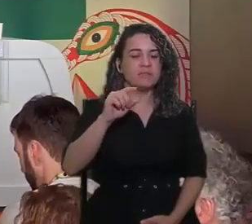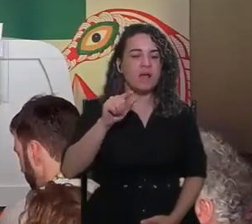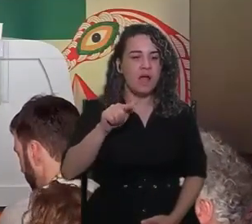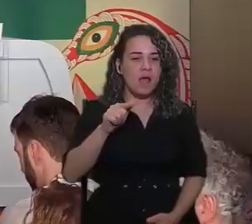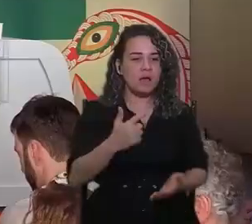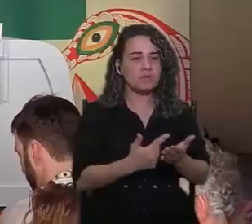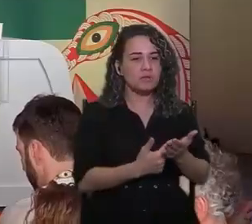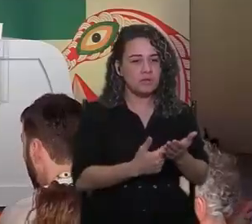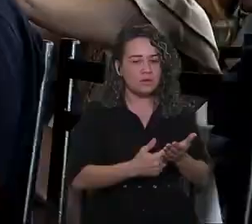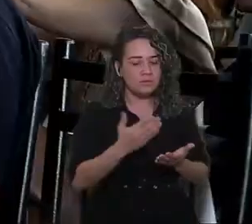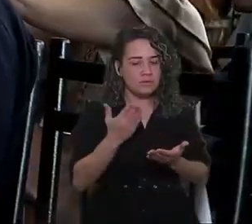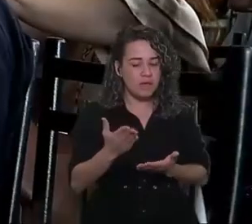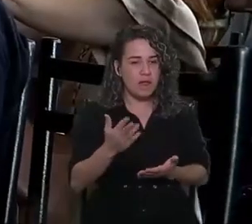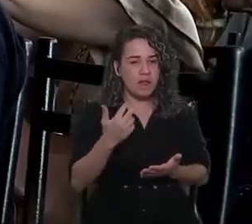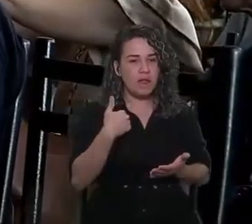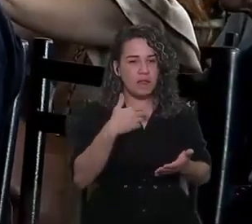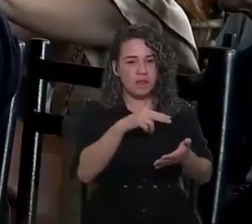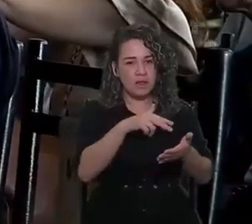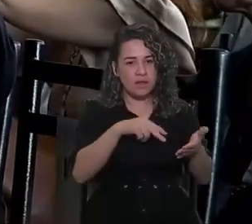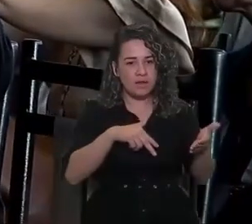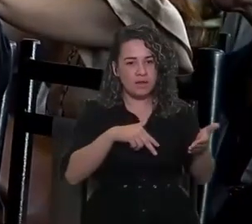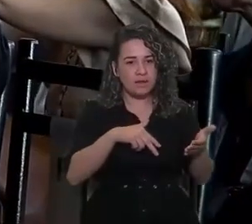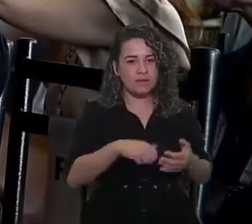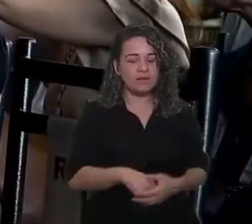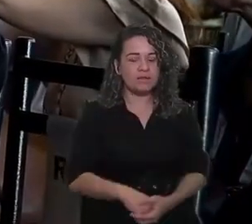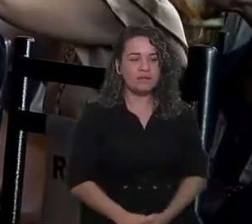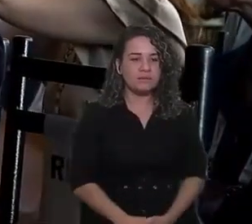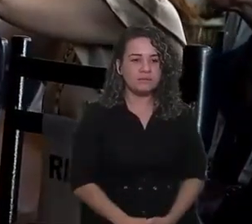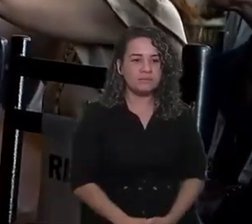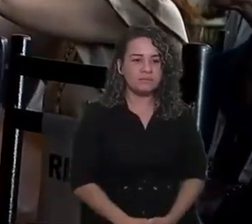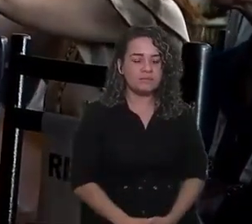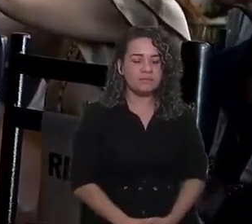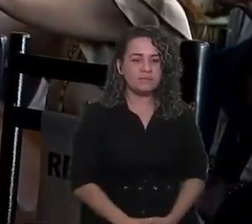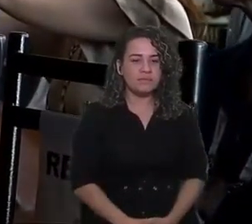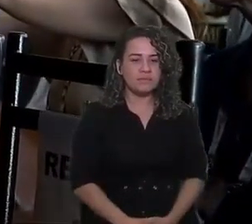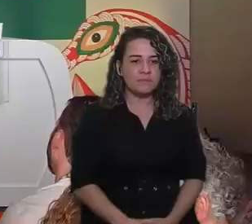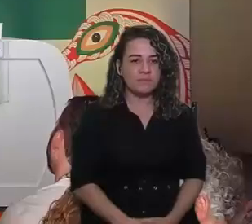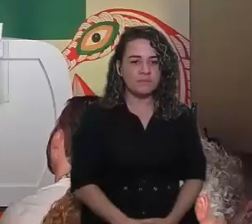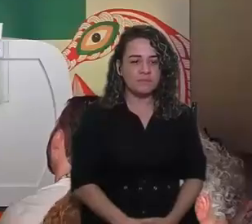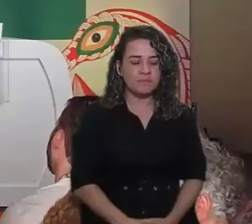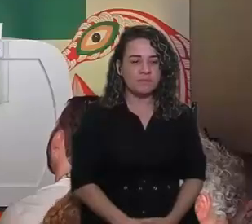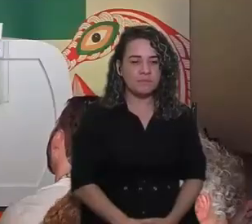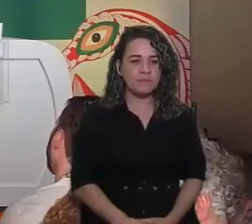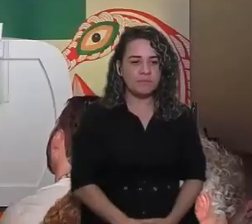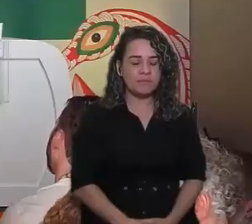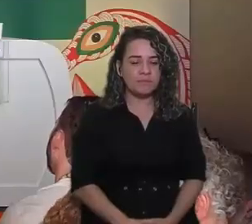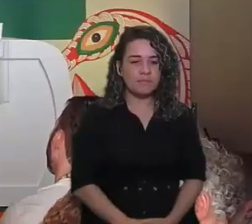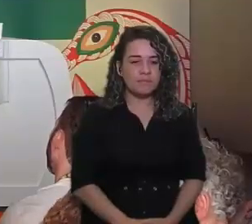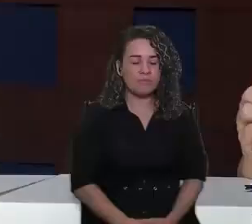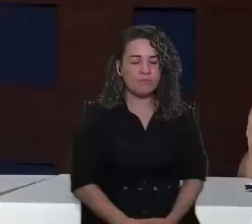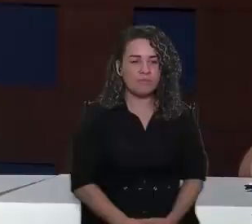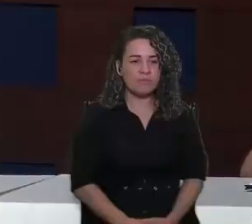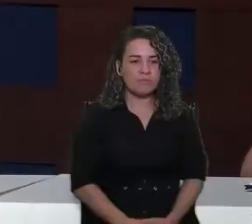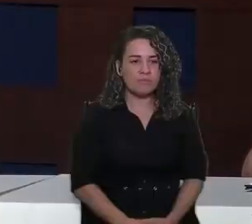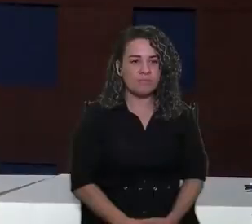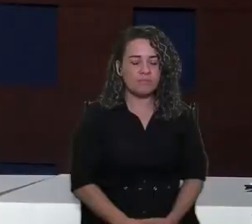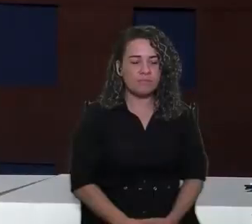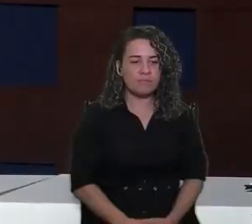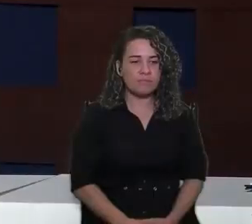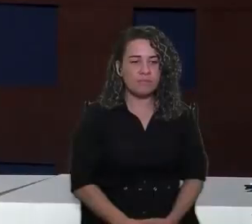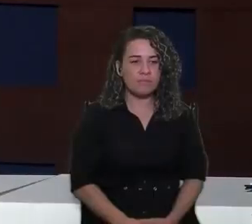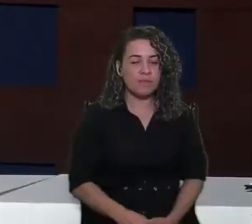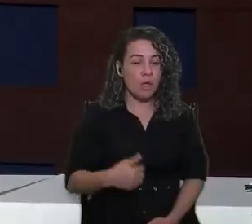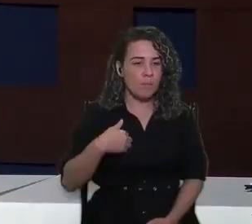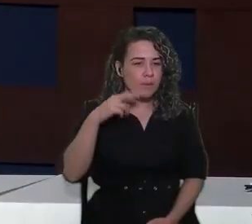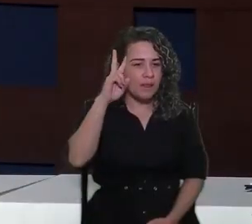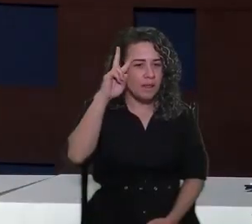Para a gente aqui, assim, essa é uma mesa que precisa de ajuda do público. Eu não lembro de nada. E eu me lembrei de um